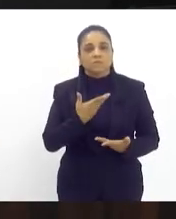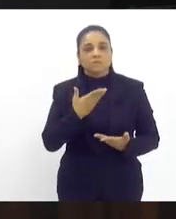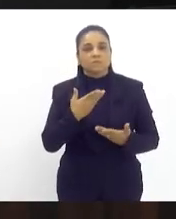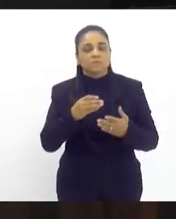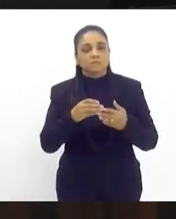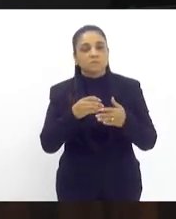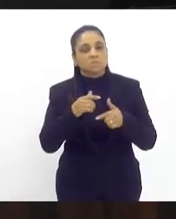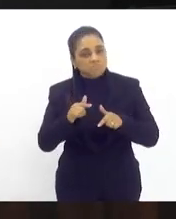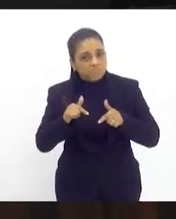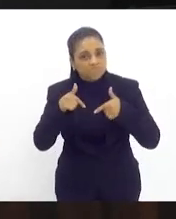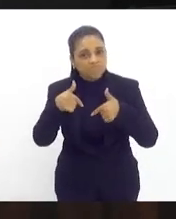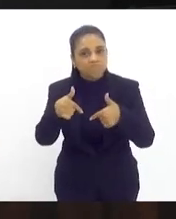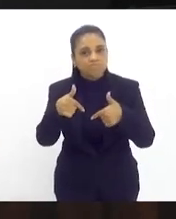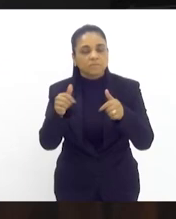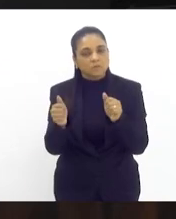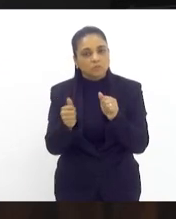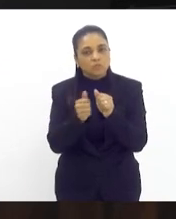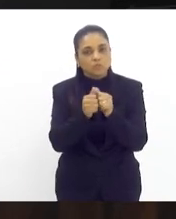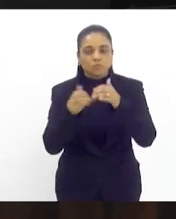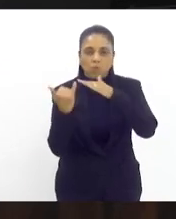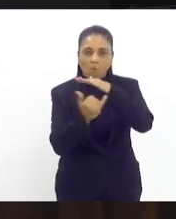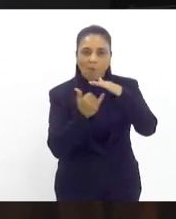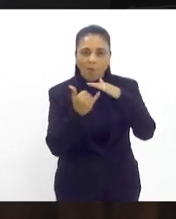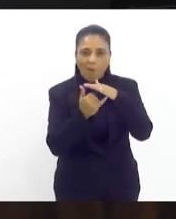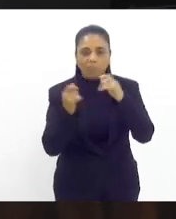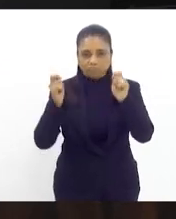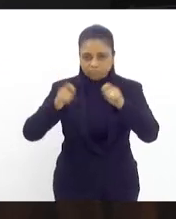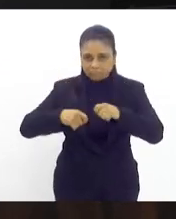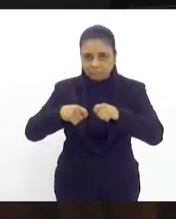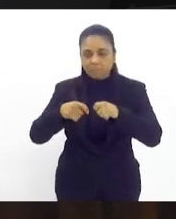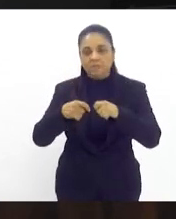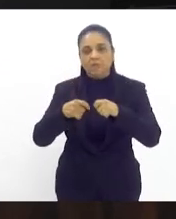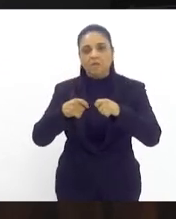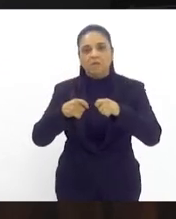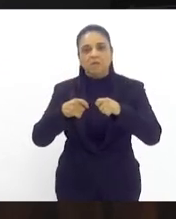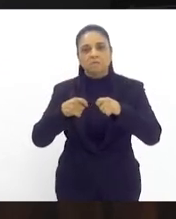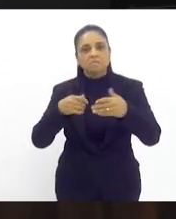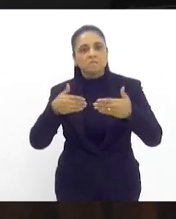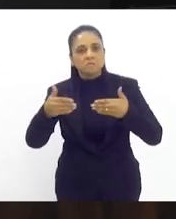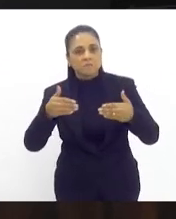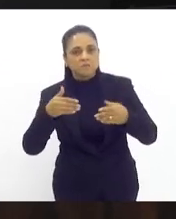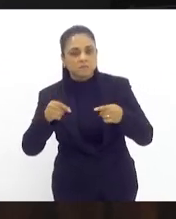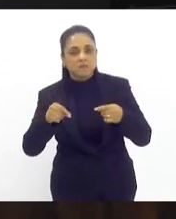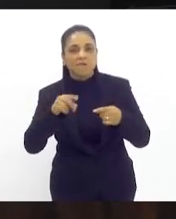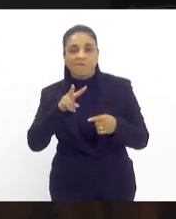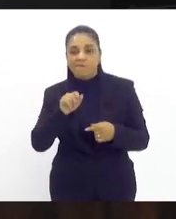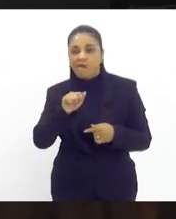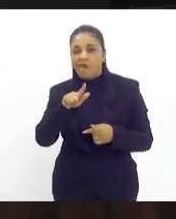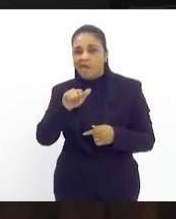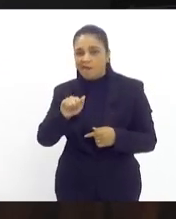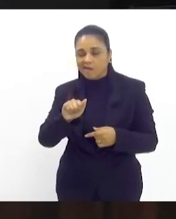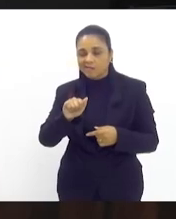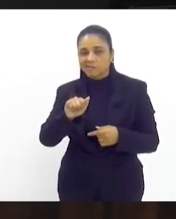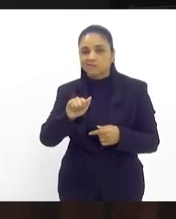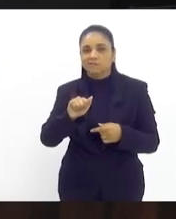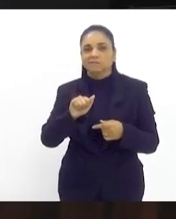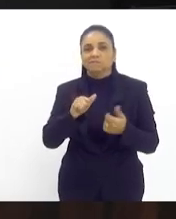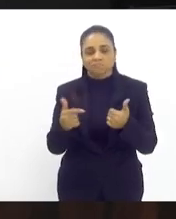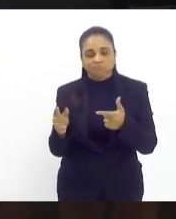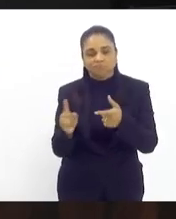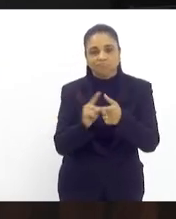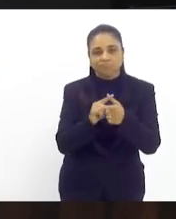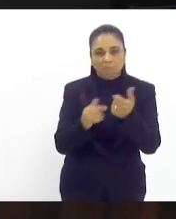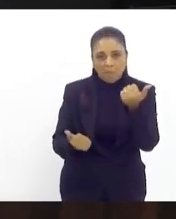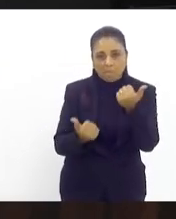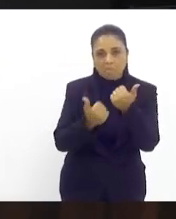providências junto aos órgãos competentes para a viabilizar percentual de vagas para permuta e o